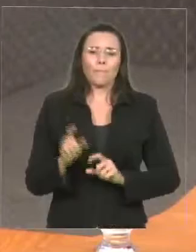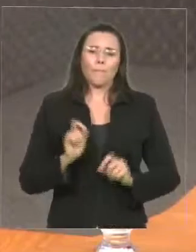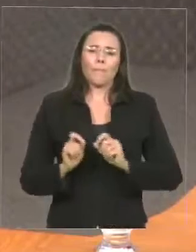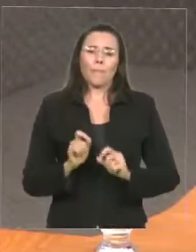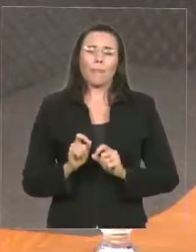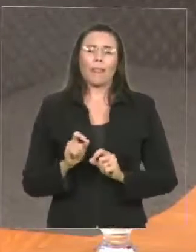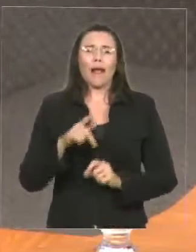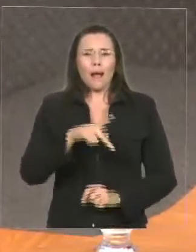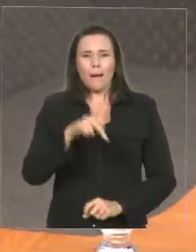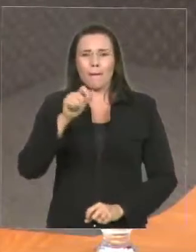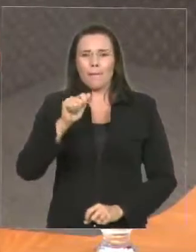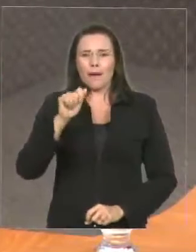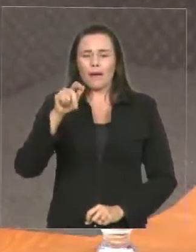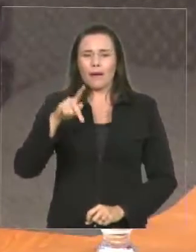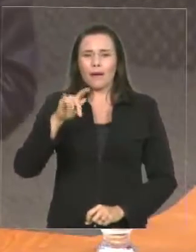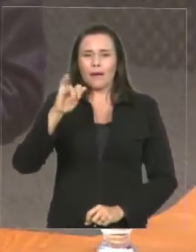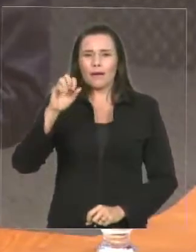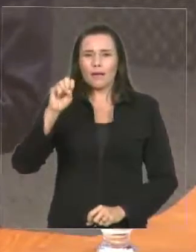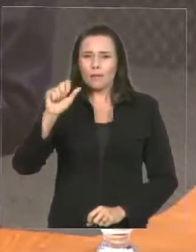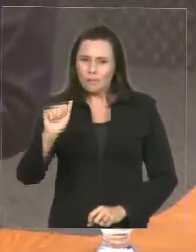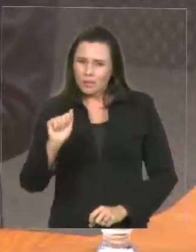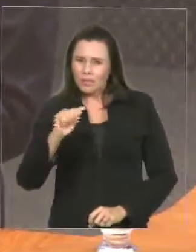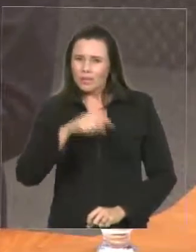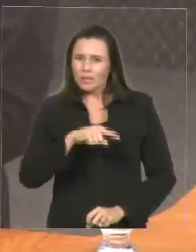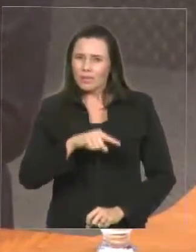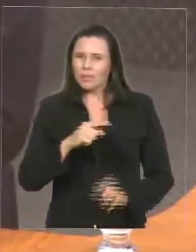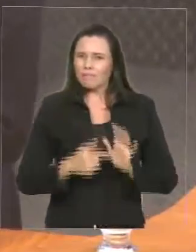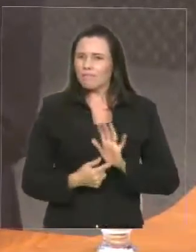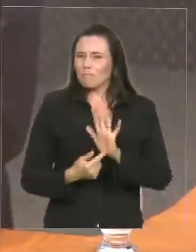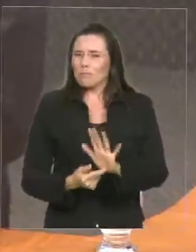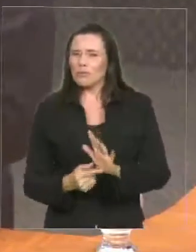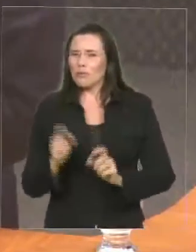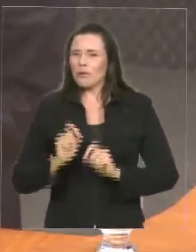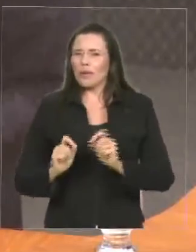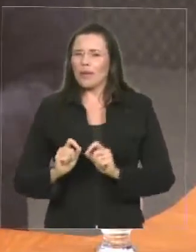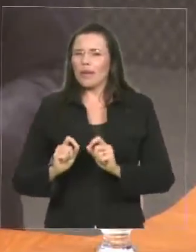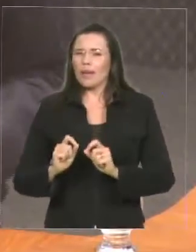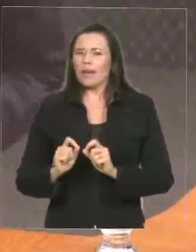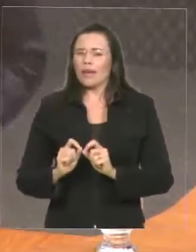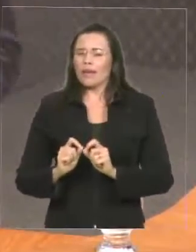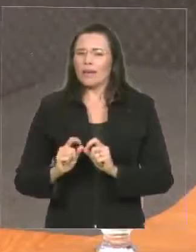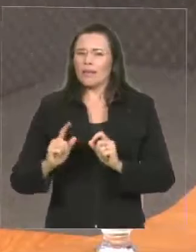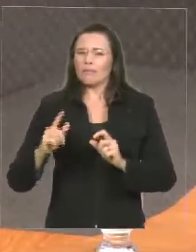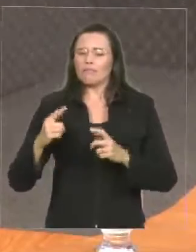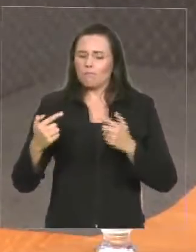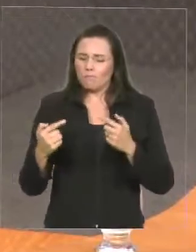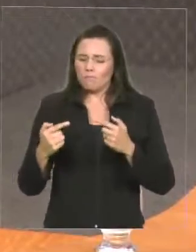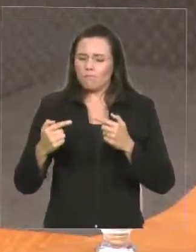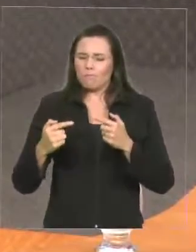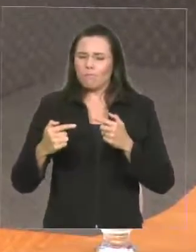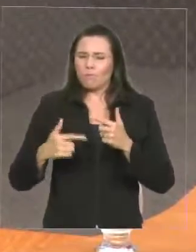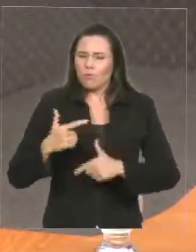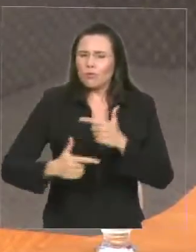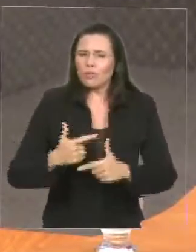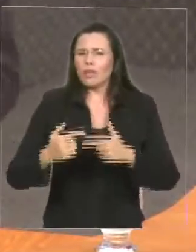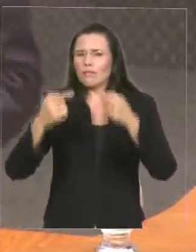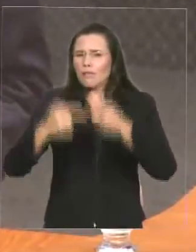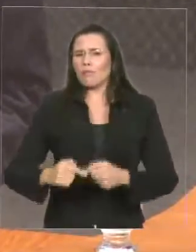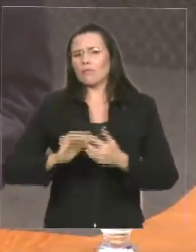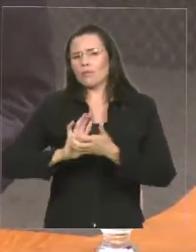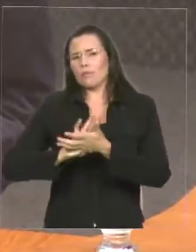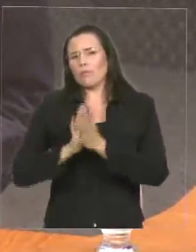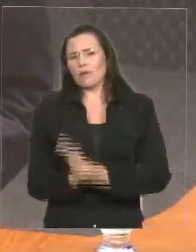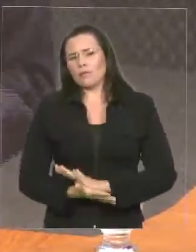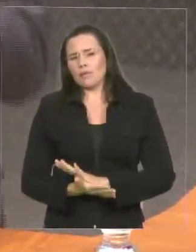superou tudo isso, dos preconceitos seja históricos, dos preconceitos de guerra, dos preconceitos dos homens, dos preconceitos